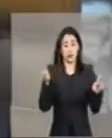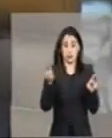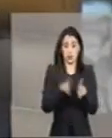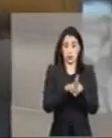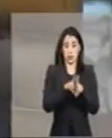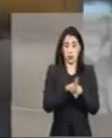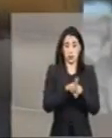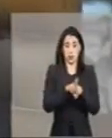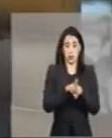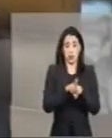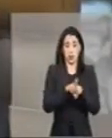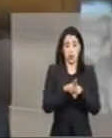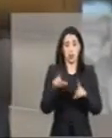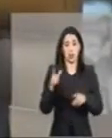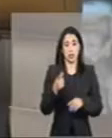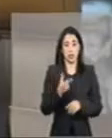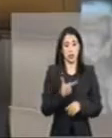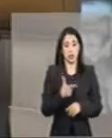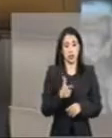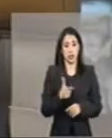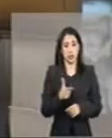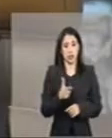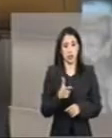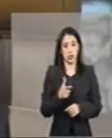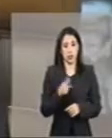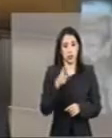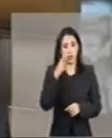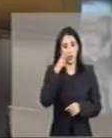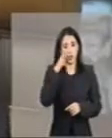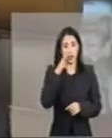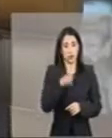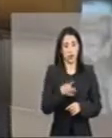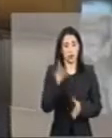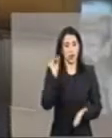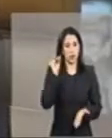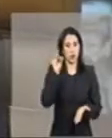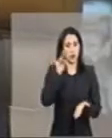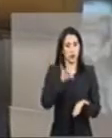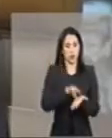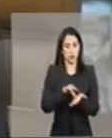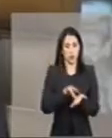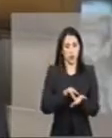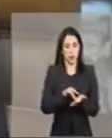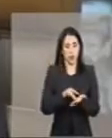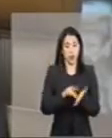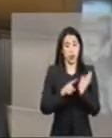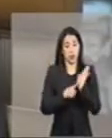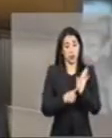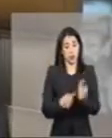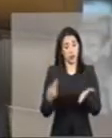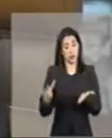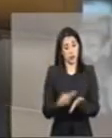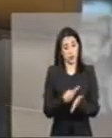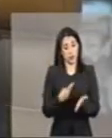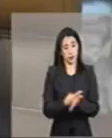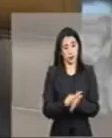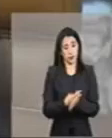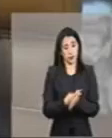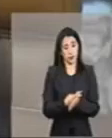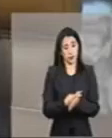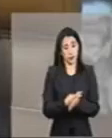ausente qualquer indicação de ato concreto que implique violação de prerrogativa